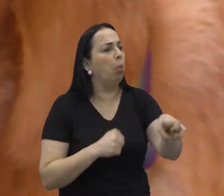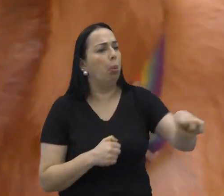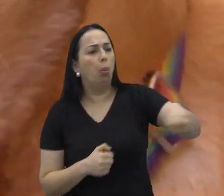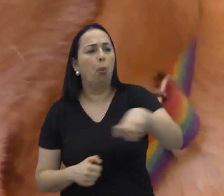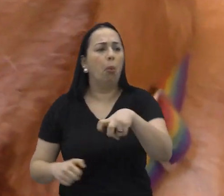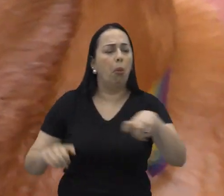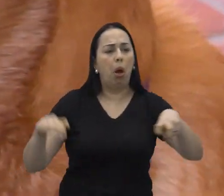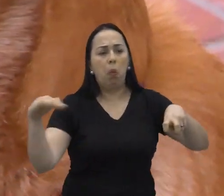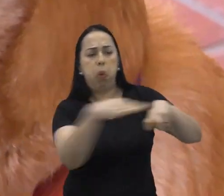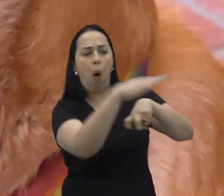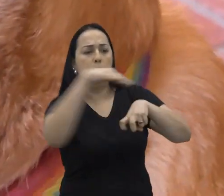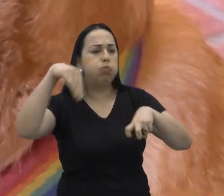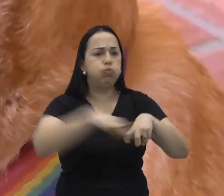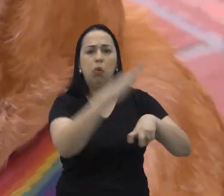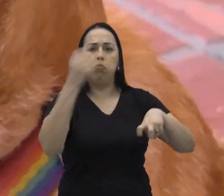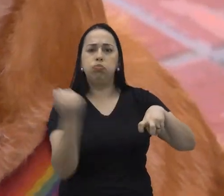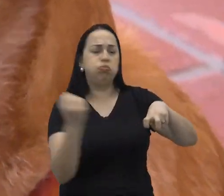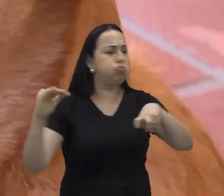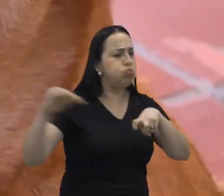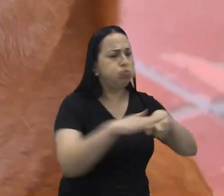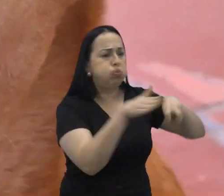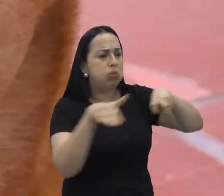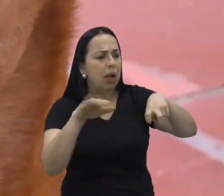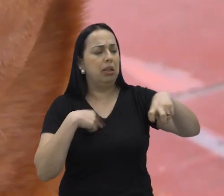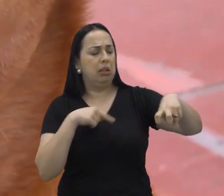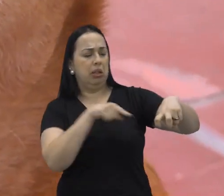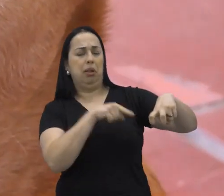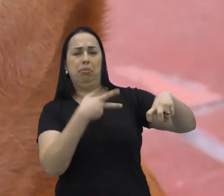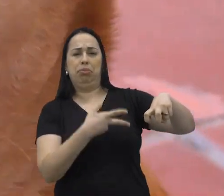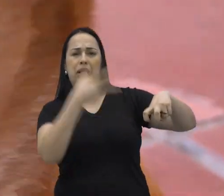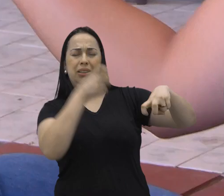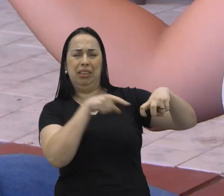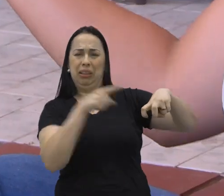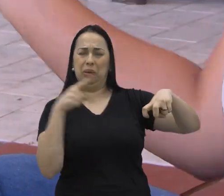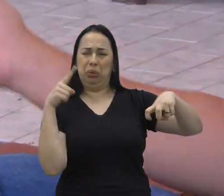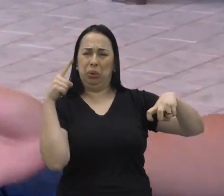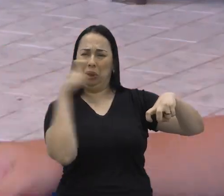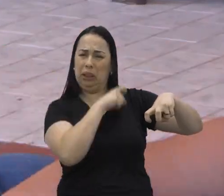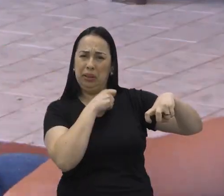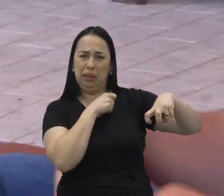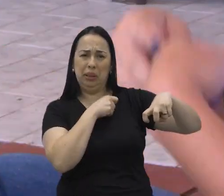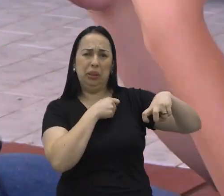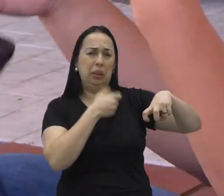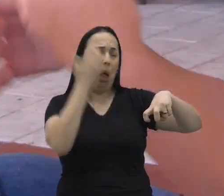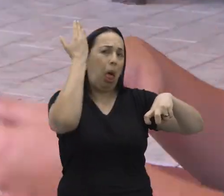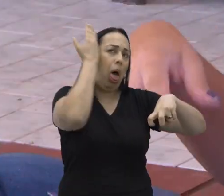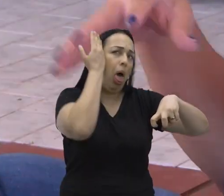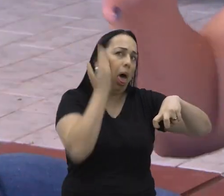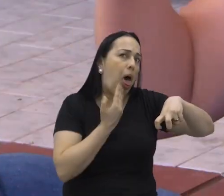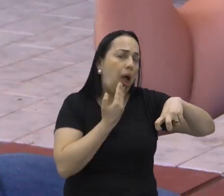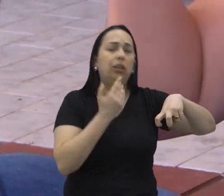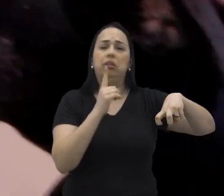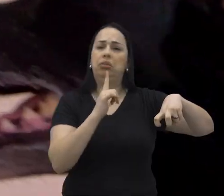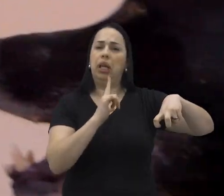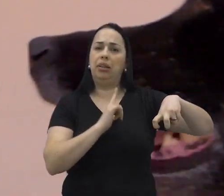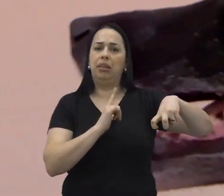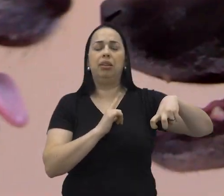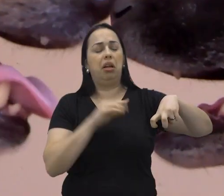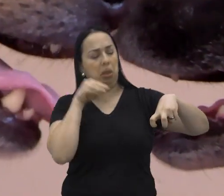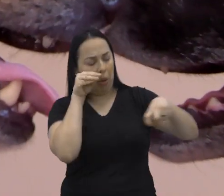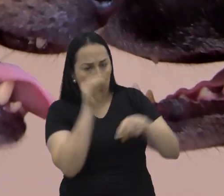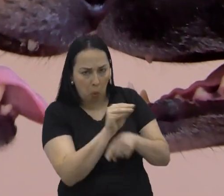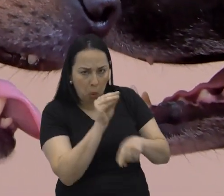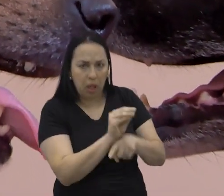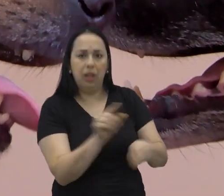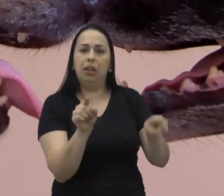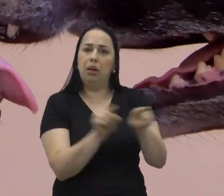entre os carros ela tava sem a mãezinha dela sem irmãozinho E aí a gente viu que ela também estava num estado bem difícil ela tava